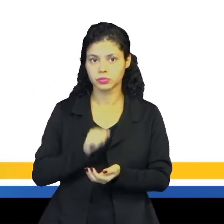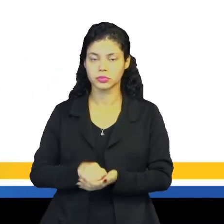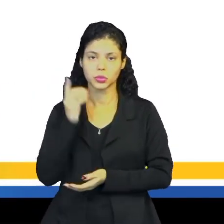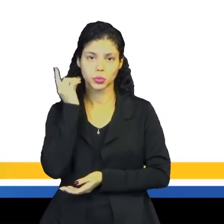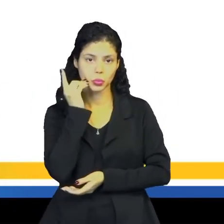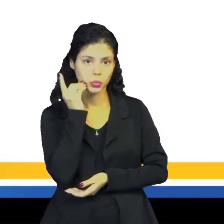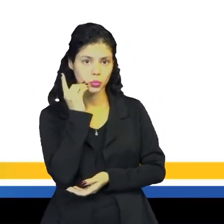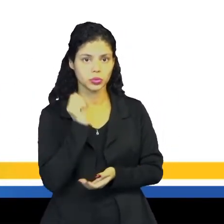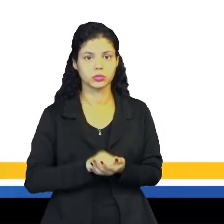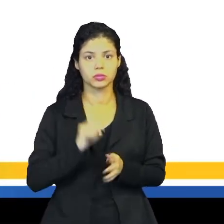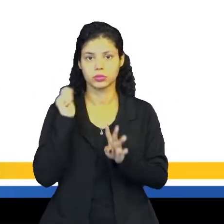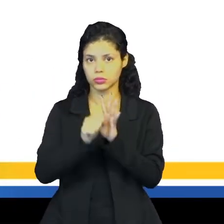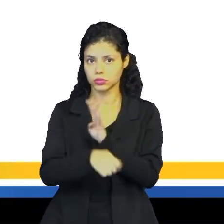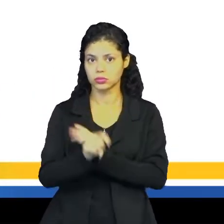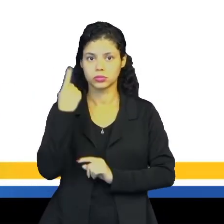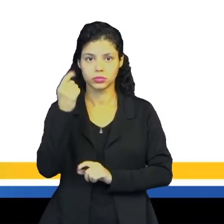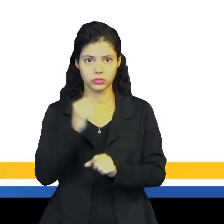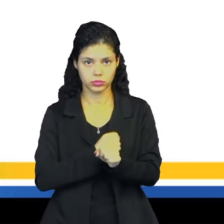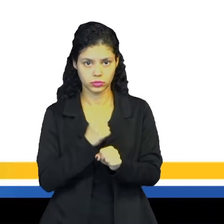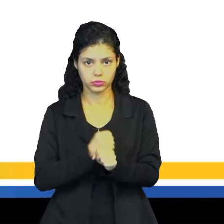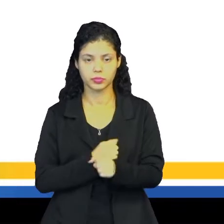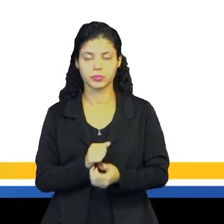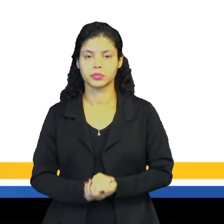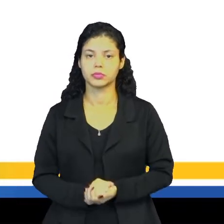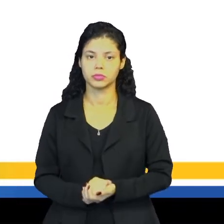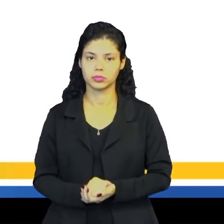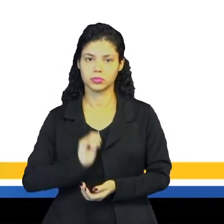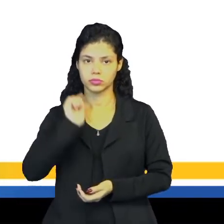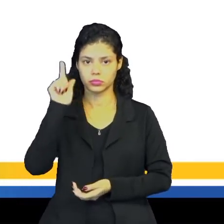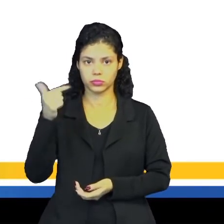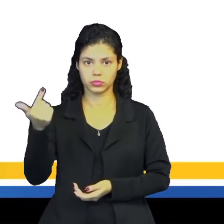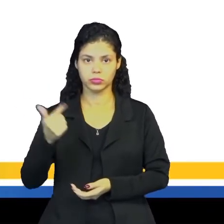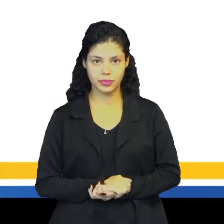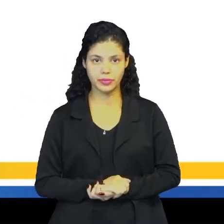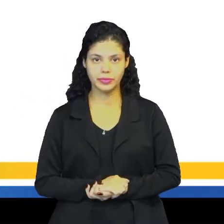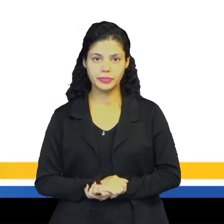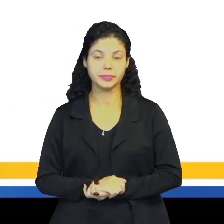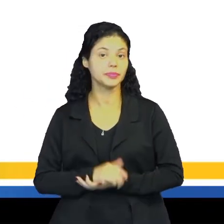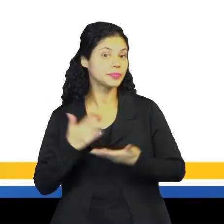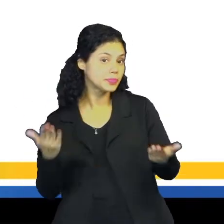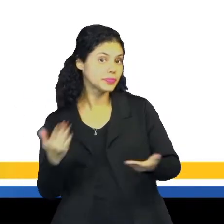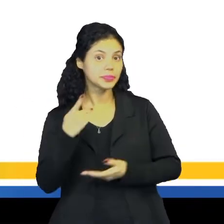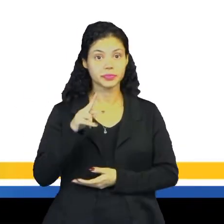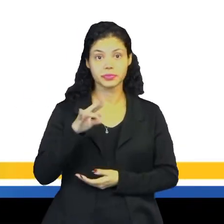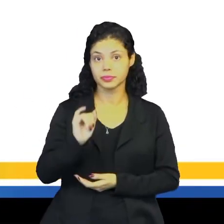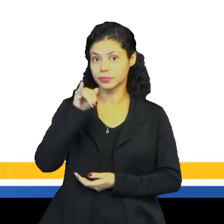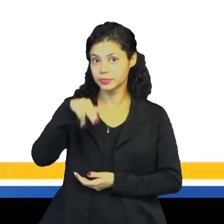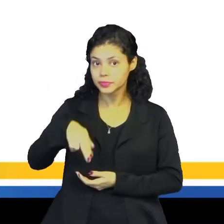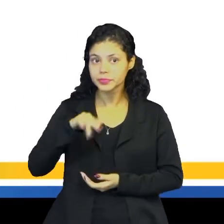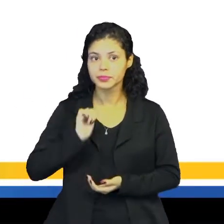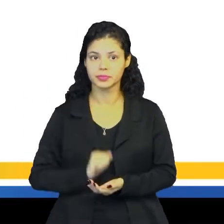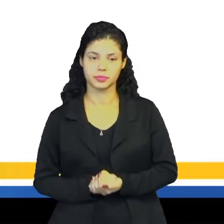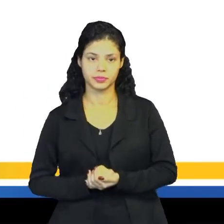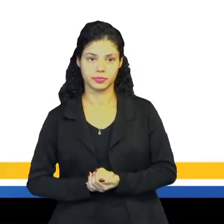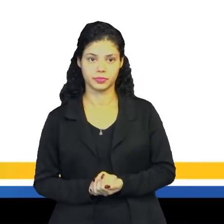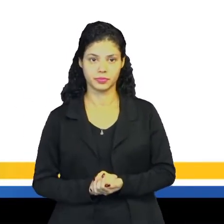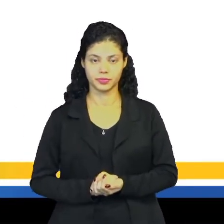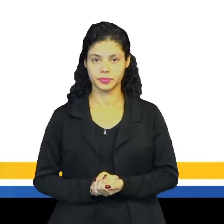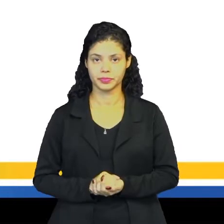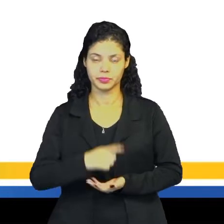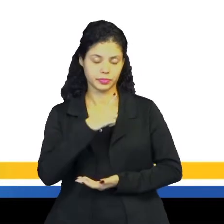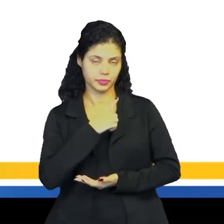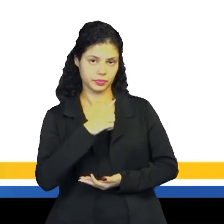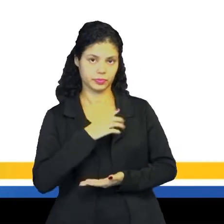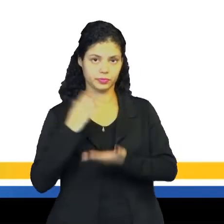do dia, um mês ou um ano, né, etc. Na preposition in, né, na preposição